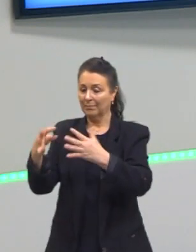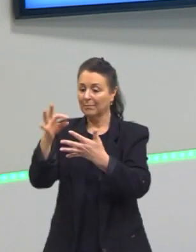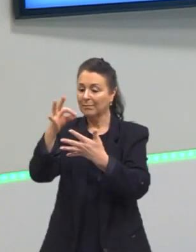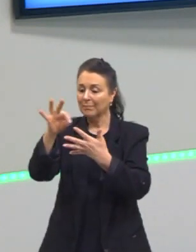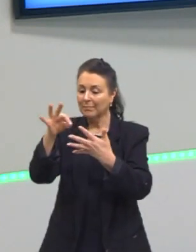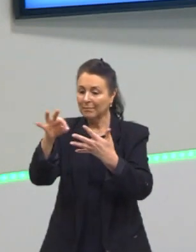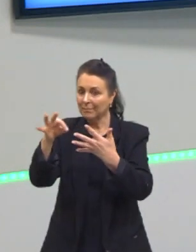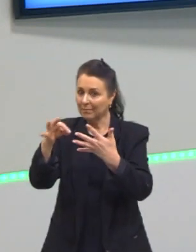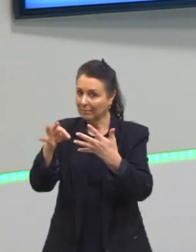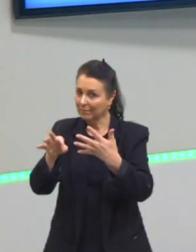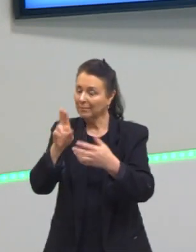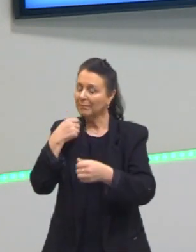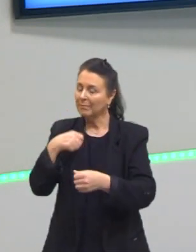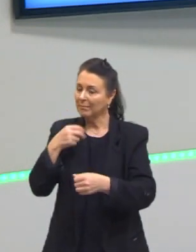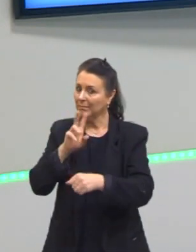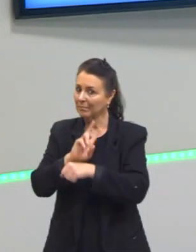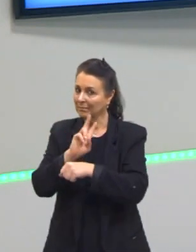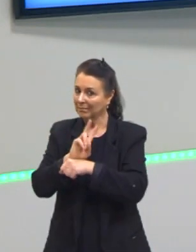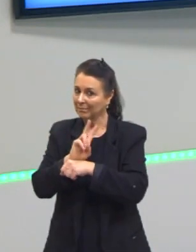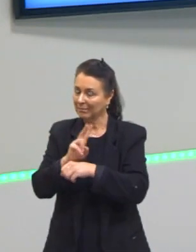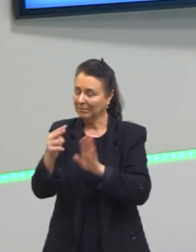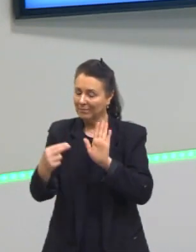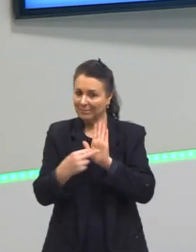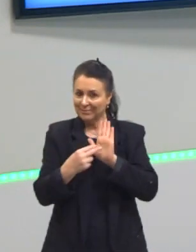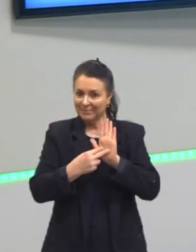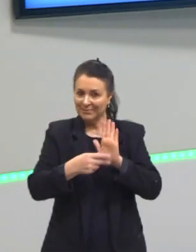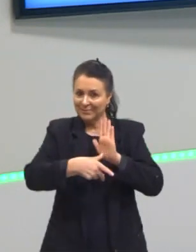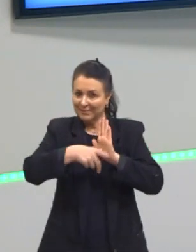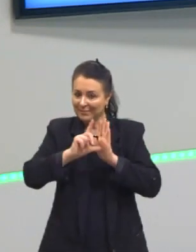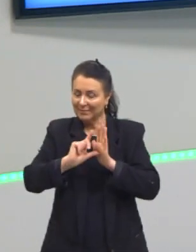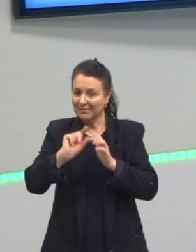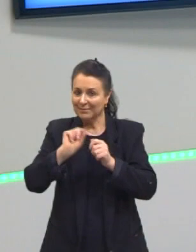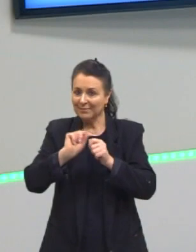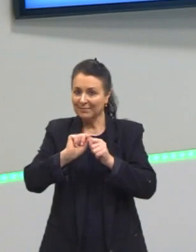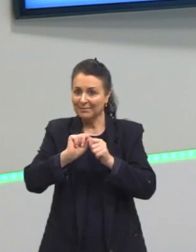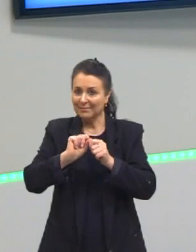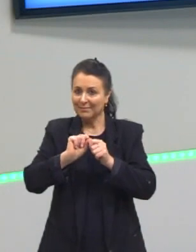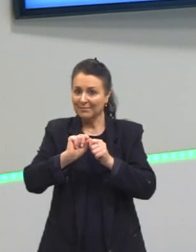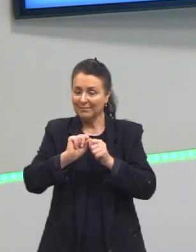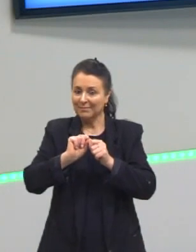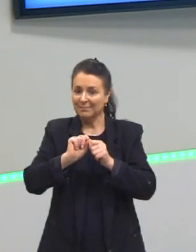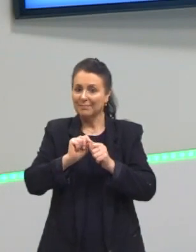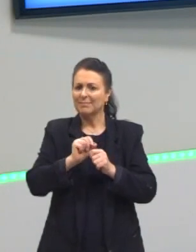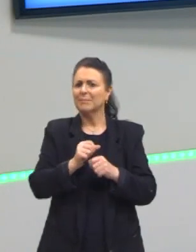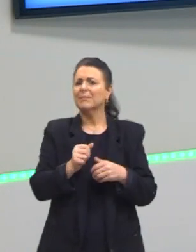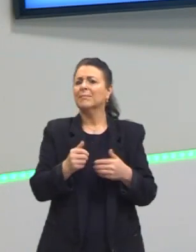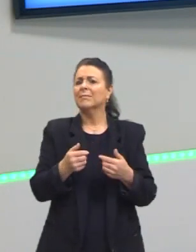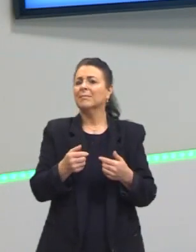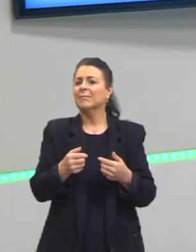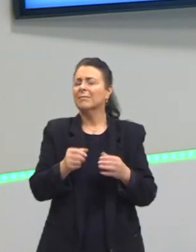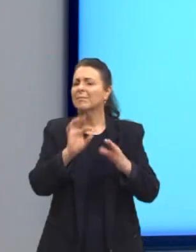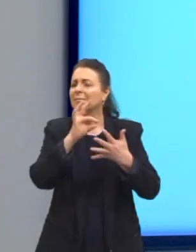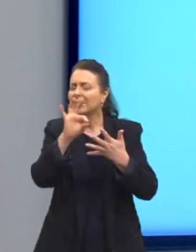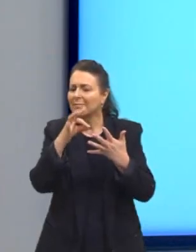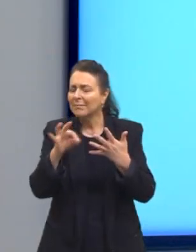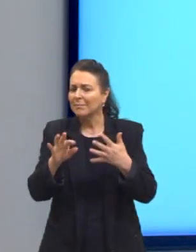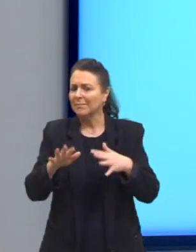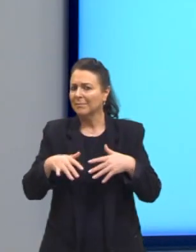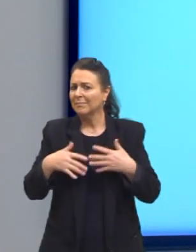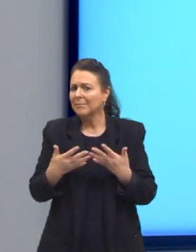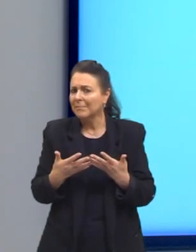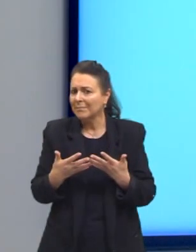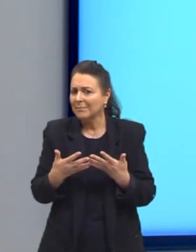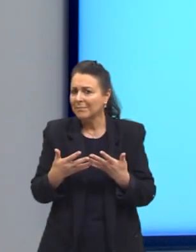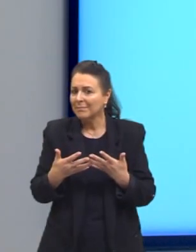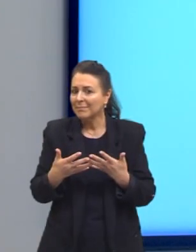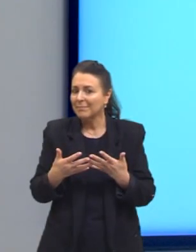precisa prestar atenção antes de resolver a multiplicação tá quais seriam esses detalhes aqui